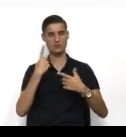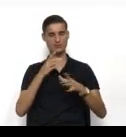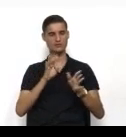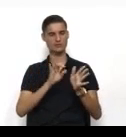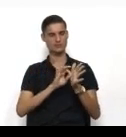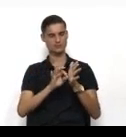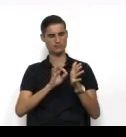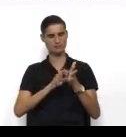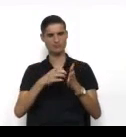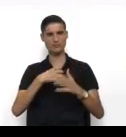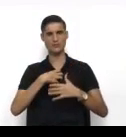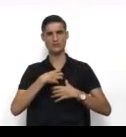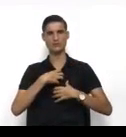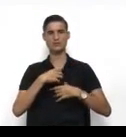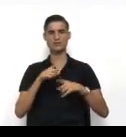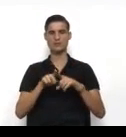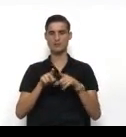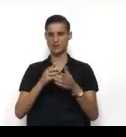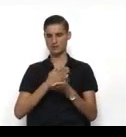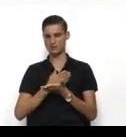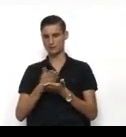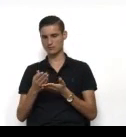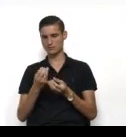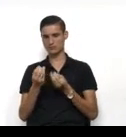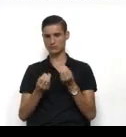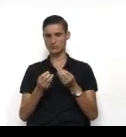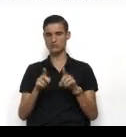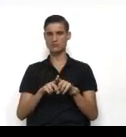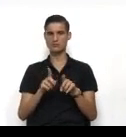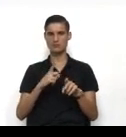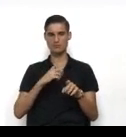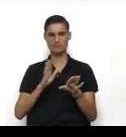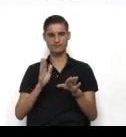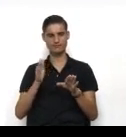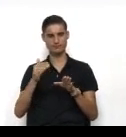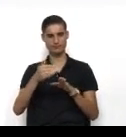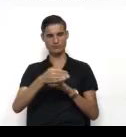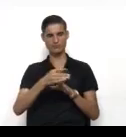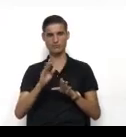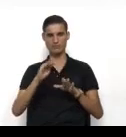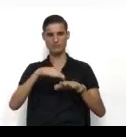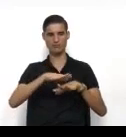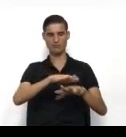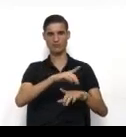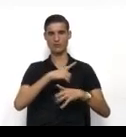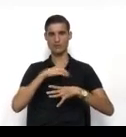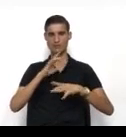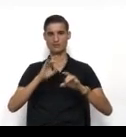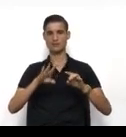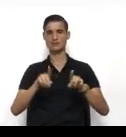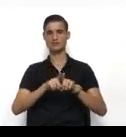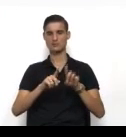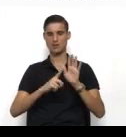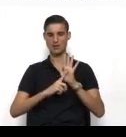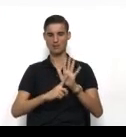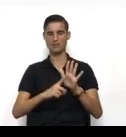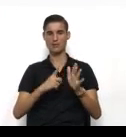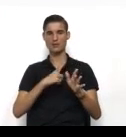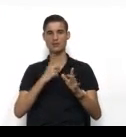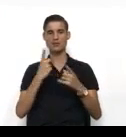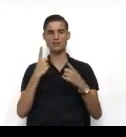o modelo, as condições iniciais, as condições de contorno daquela equação da onda. Vamos apresentar